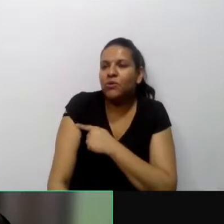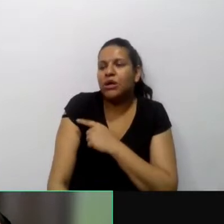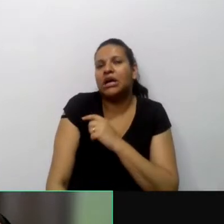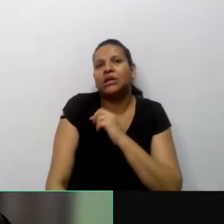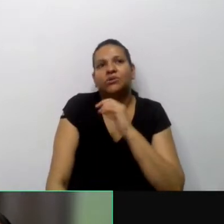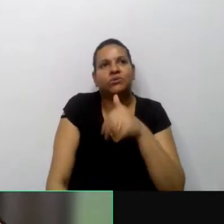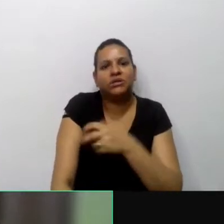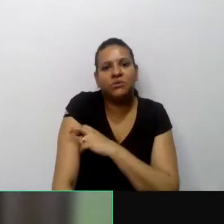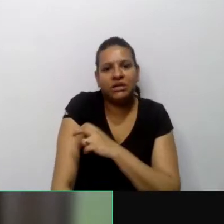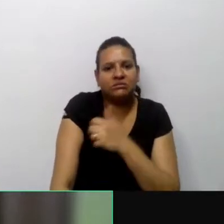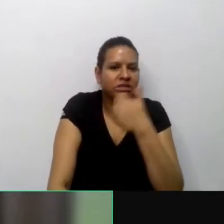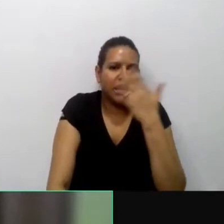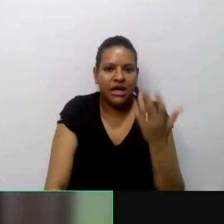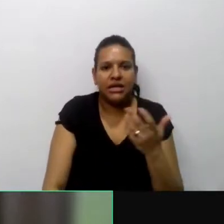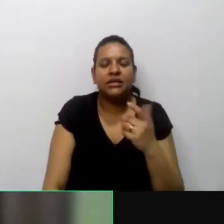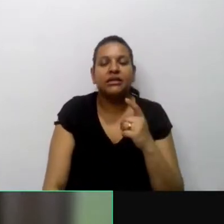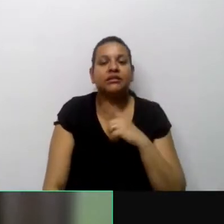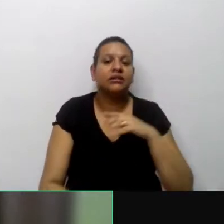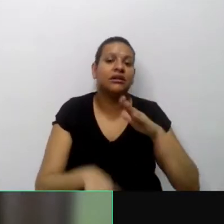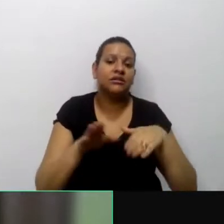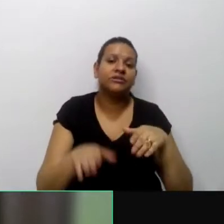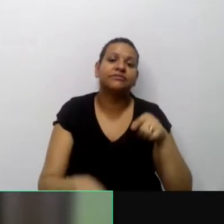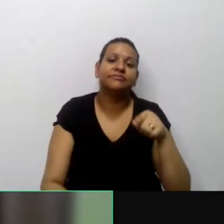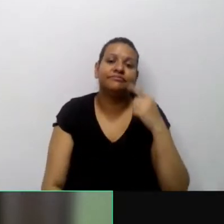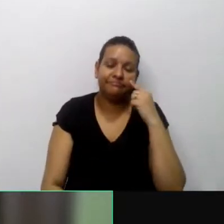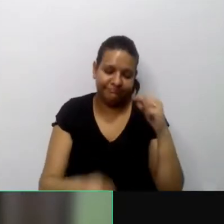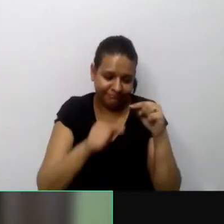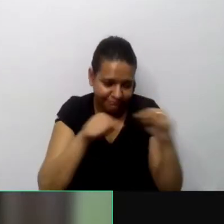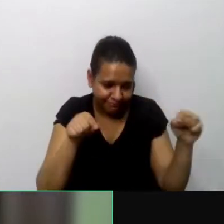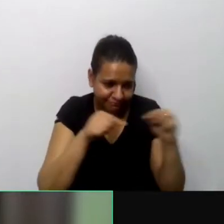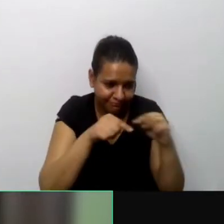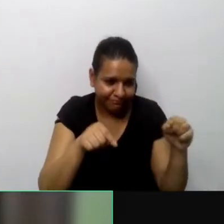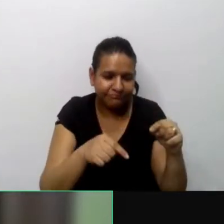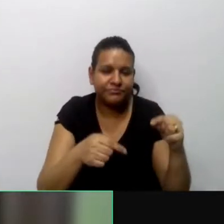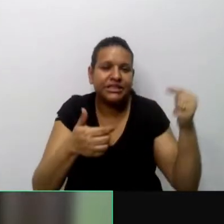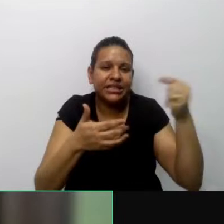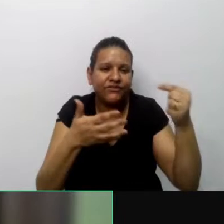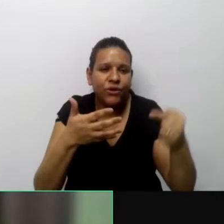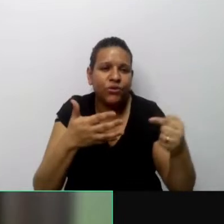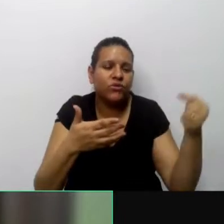estudante A1 vai sublinhar as palavras que ele conhece,